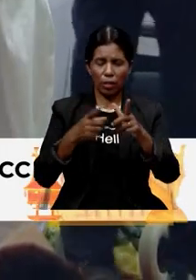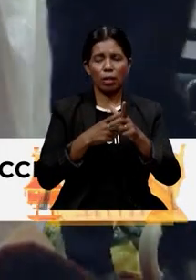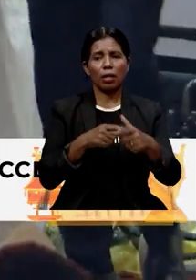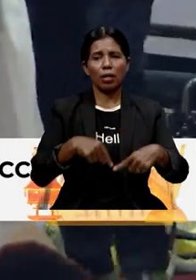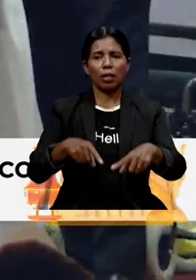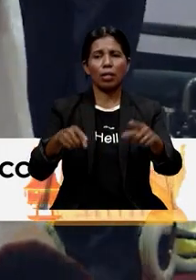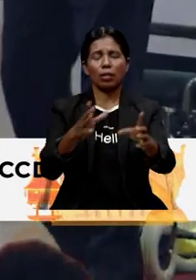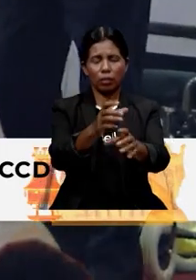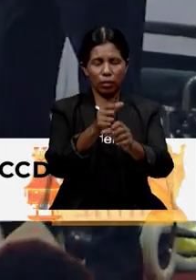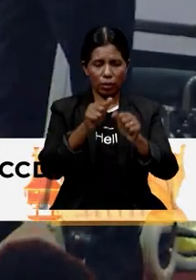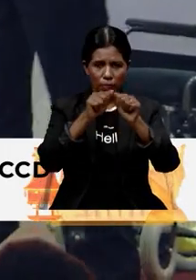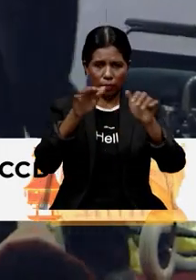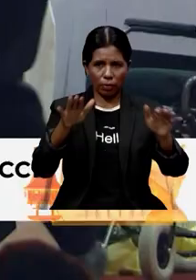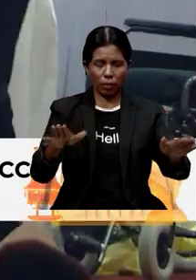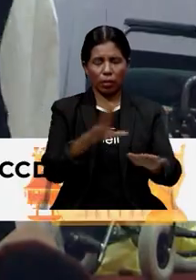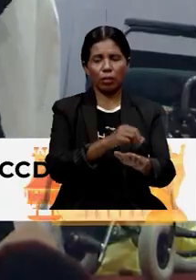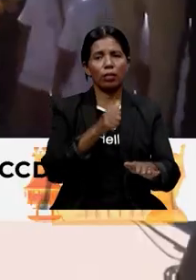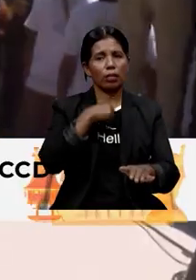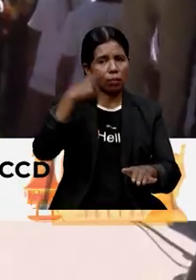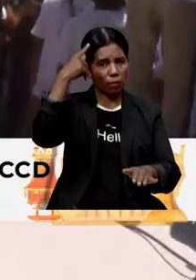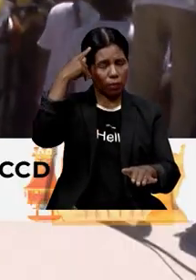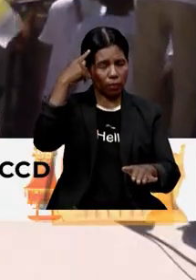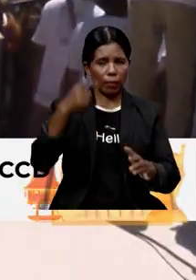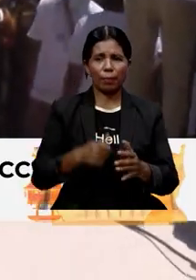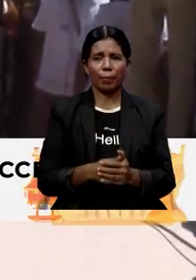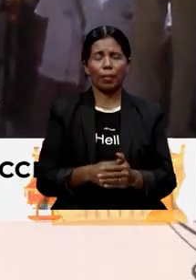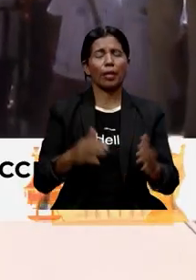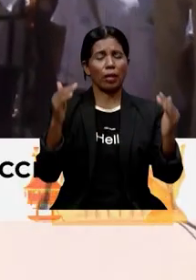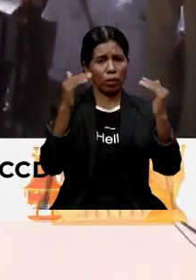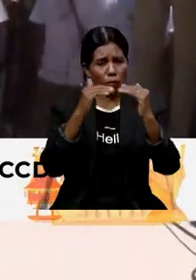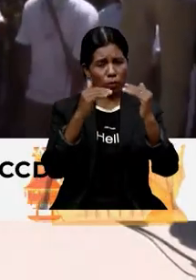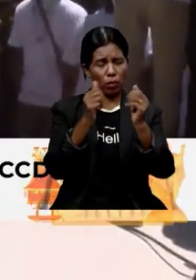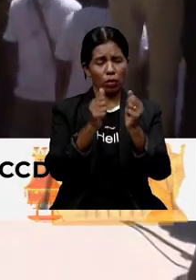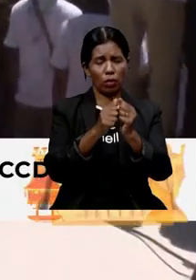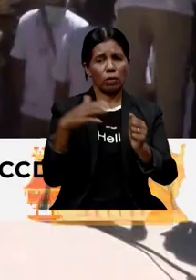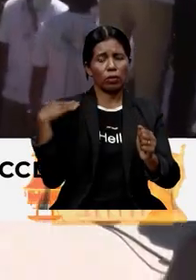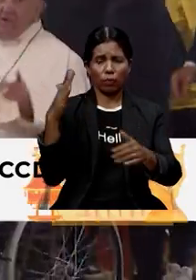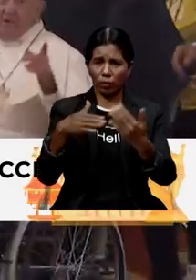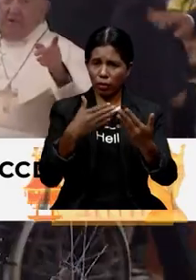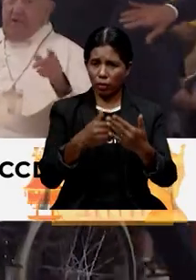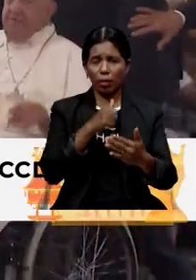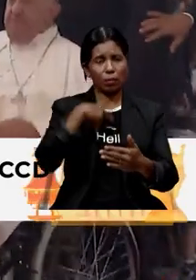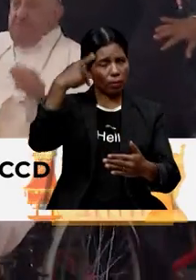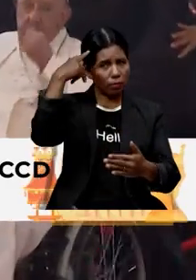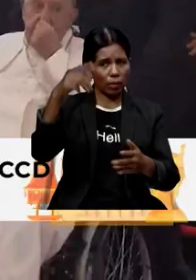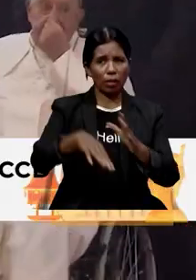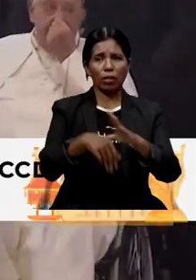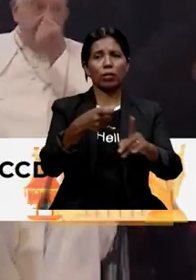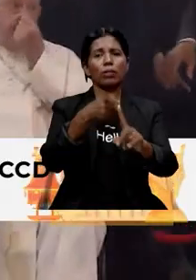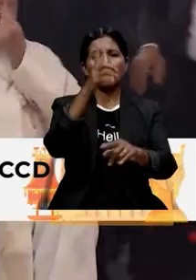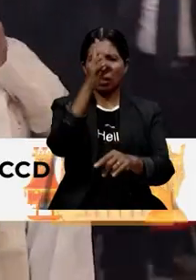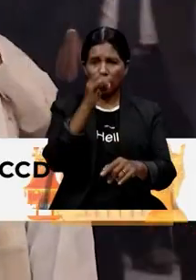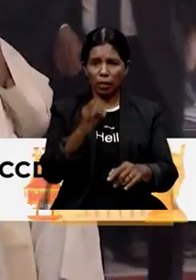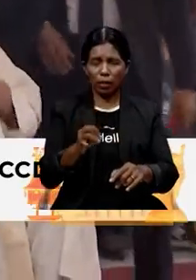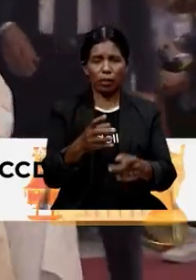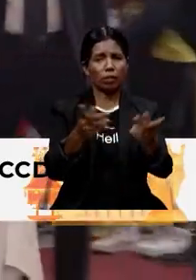palco, rodissimo benção husi sua santidade. Ha foi no encontro o jovem sira Papa Francisco, sai husi centro convenção Díli, e